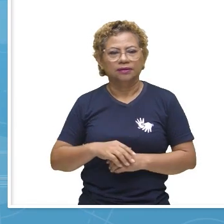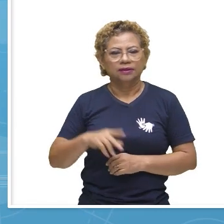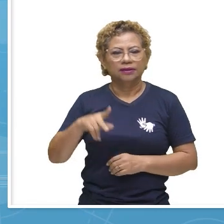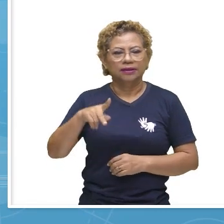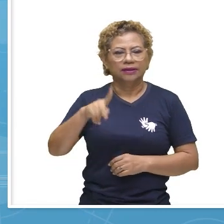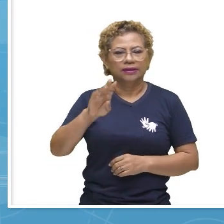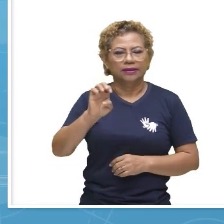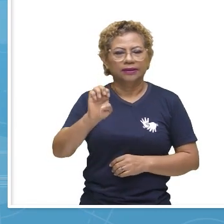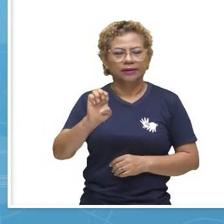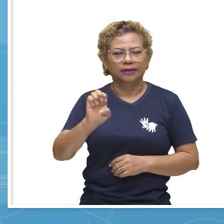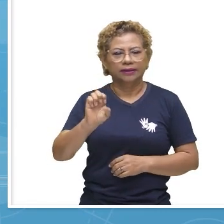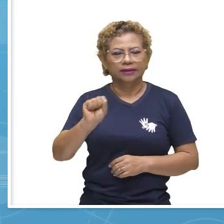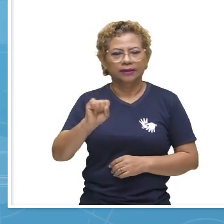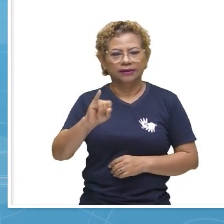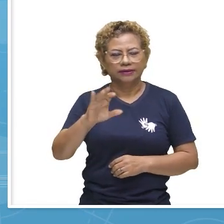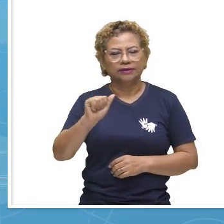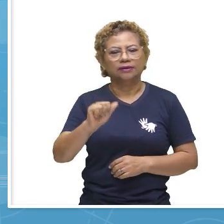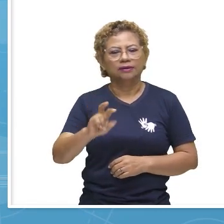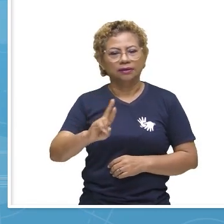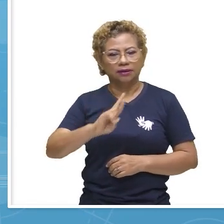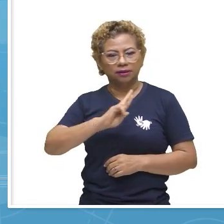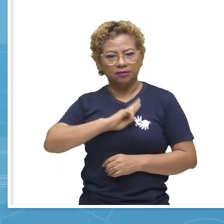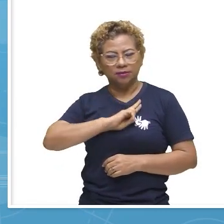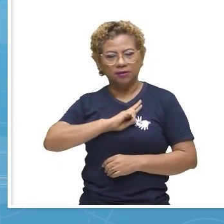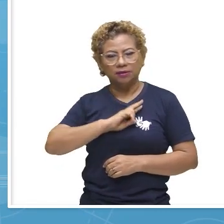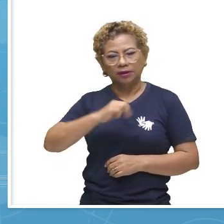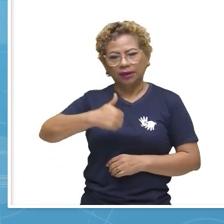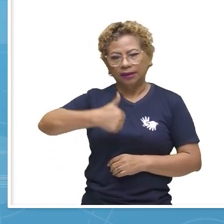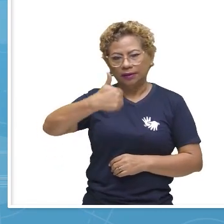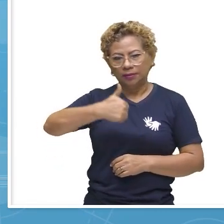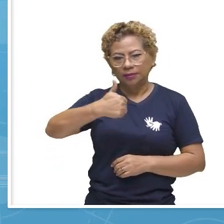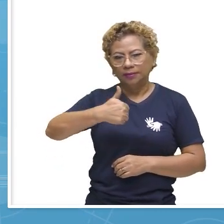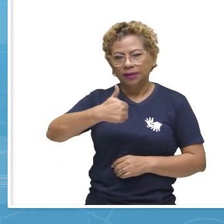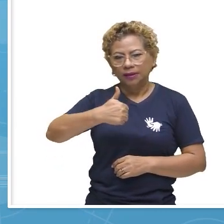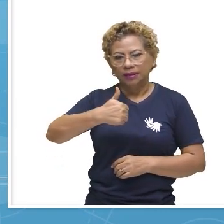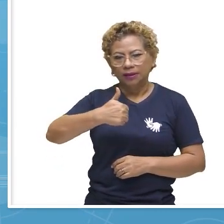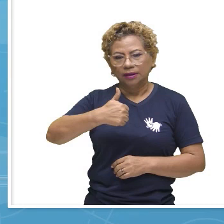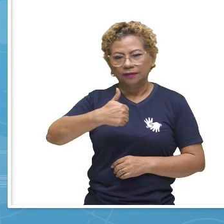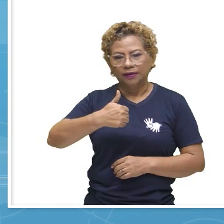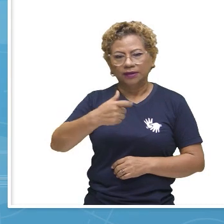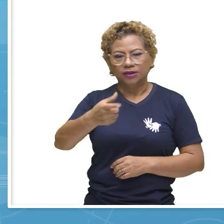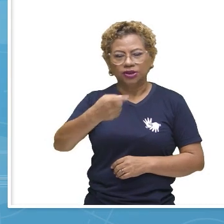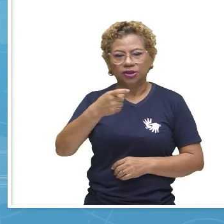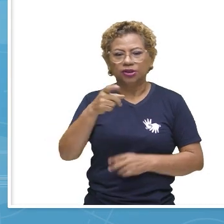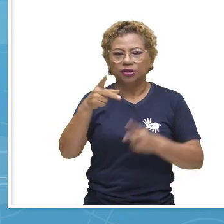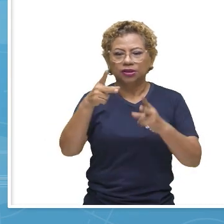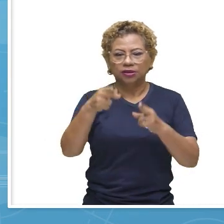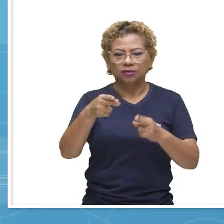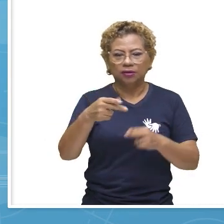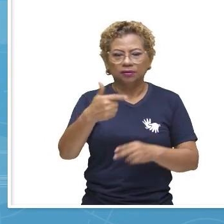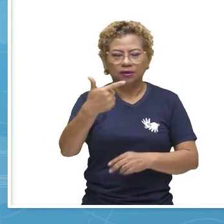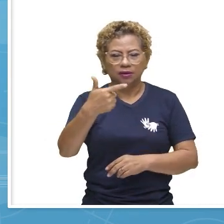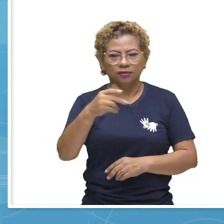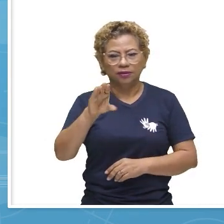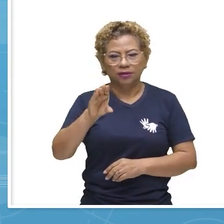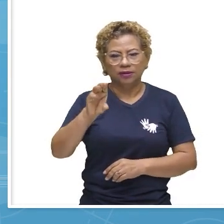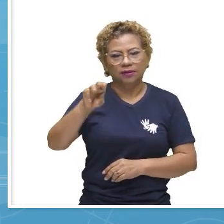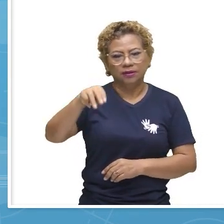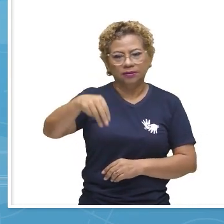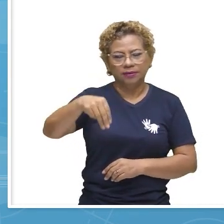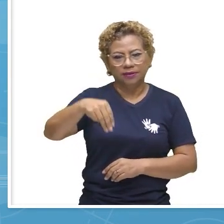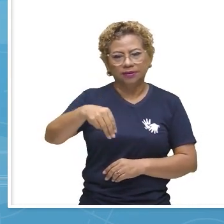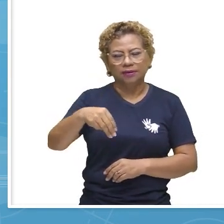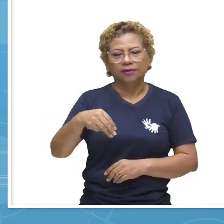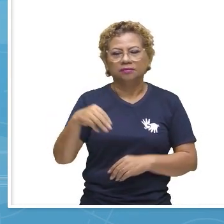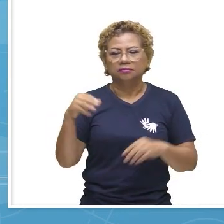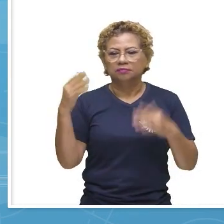Késia, né, falou que a questão 1, x é igual a 2 centímetros, né, ela é da Escola Coronel Fiuza.